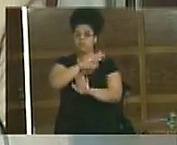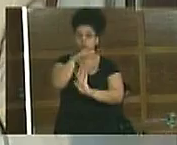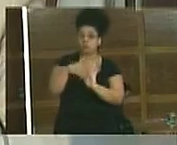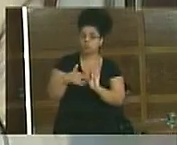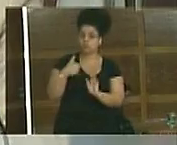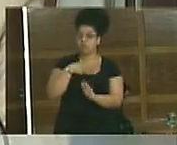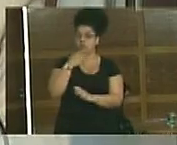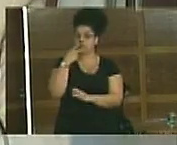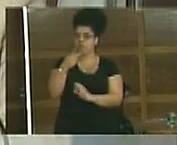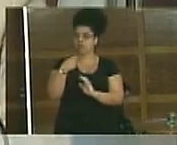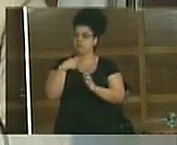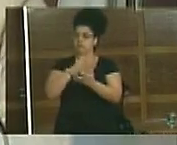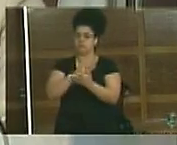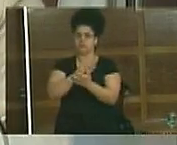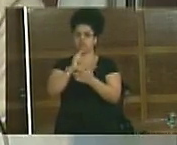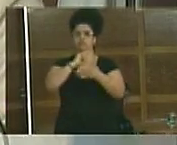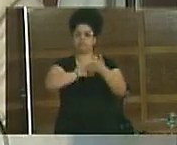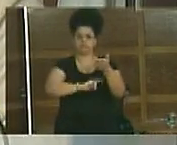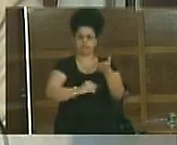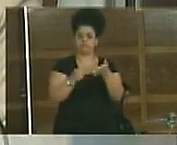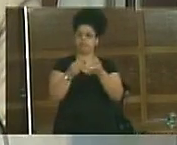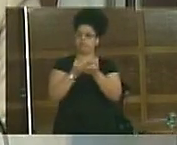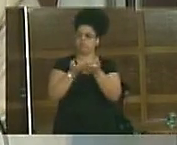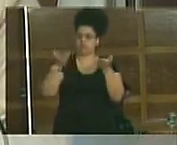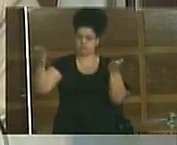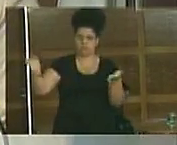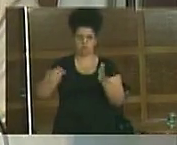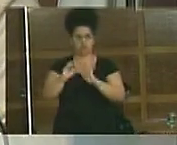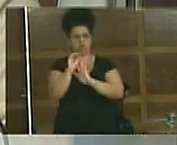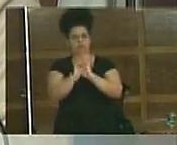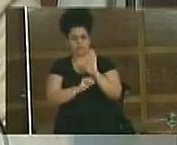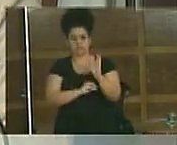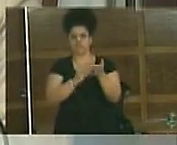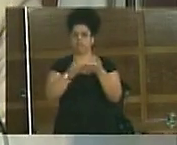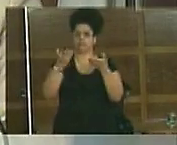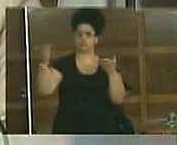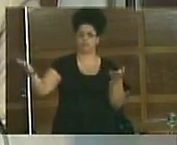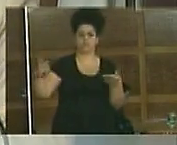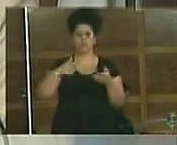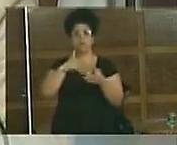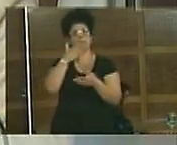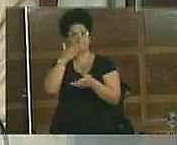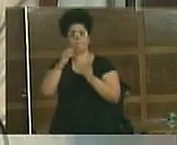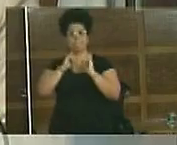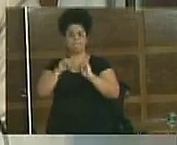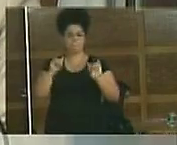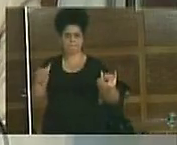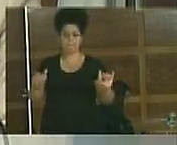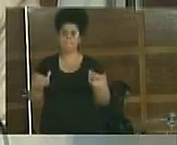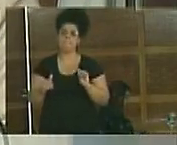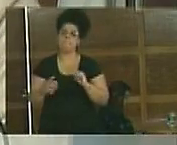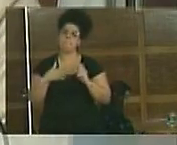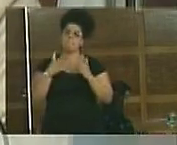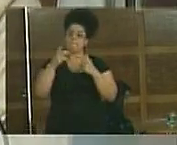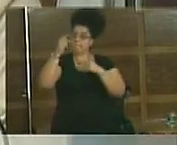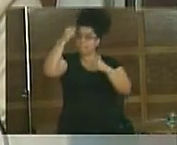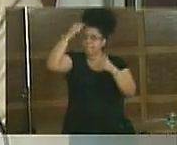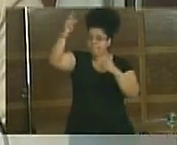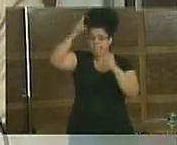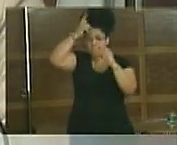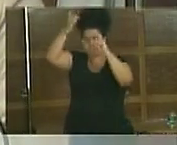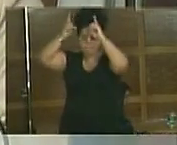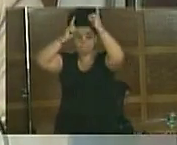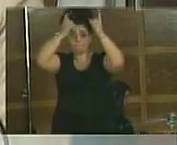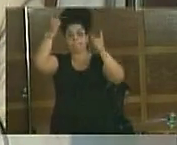falando para vocês, eu venho mandando através de requerimento, através de ofício, venho solicitando informação, venho dando ideias,